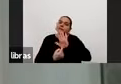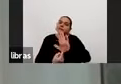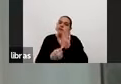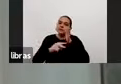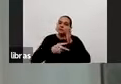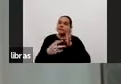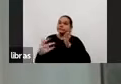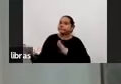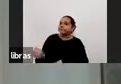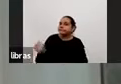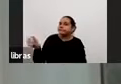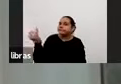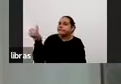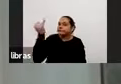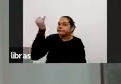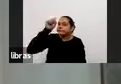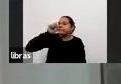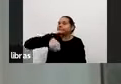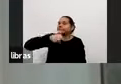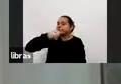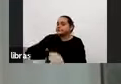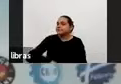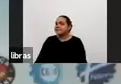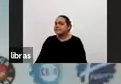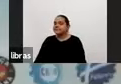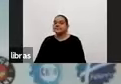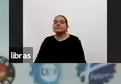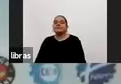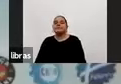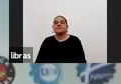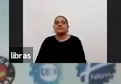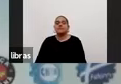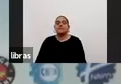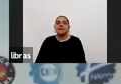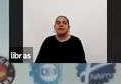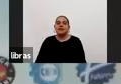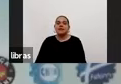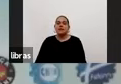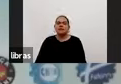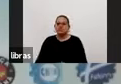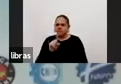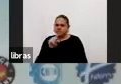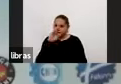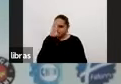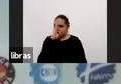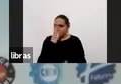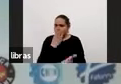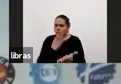sindical na realidade brasileira. Sim. Você acredita que